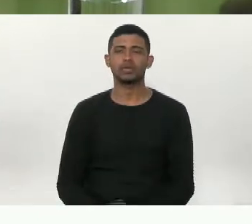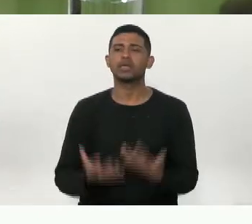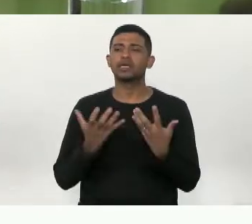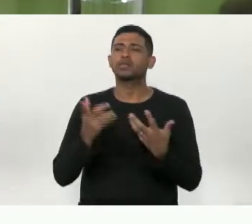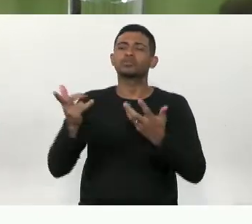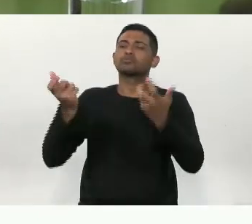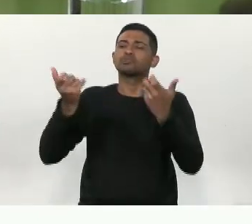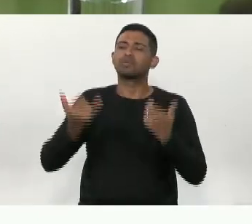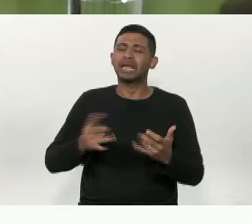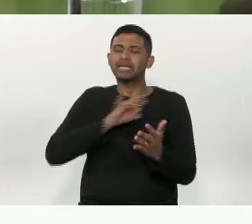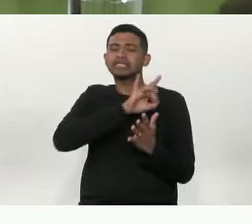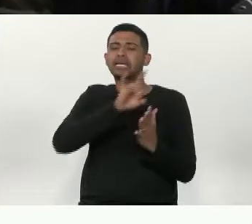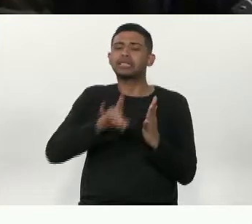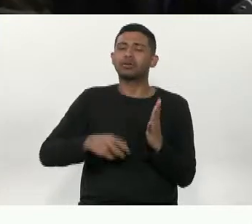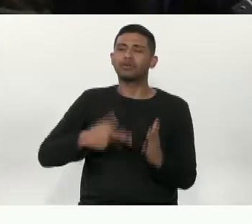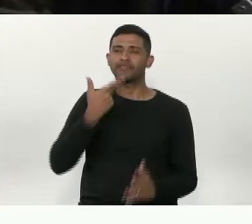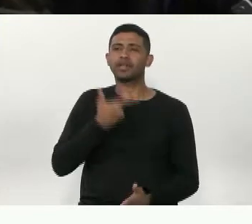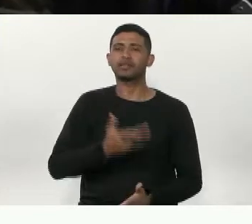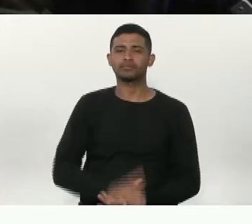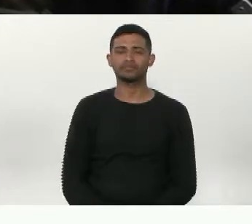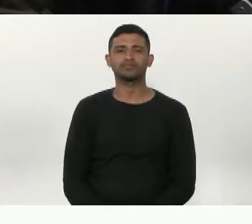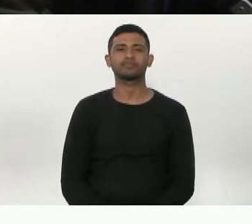desses pontos. Sim, vamos lá.